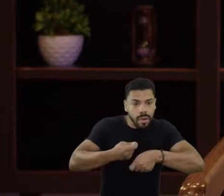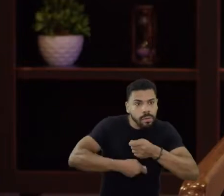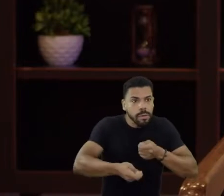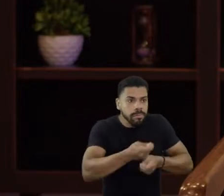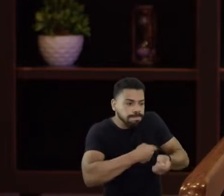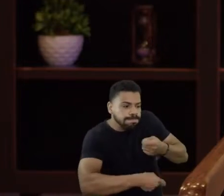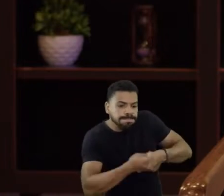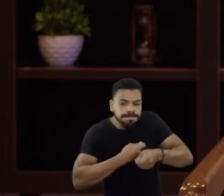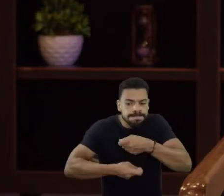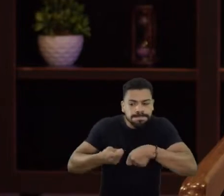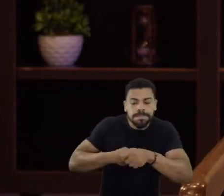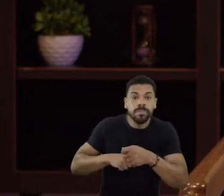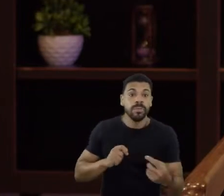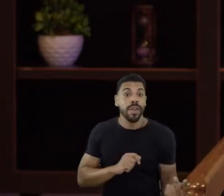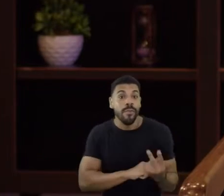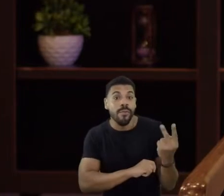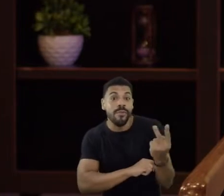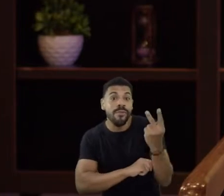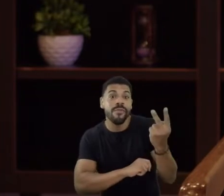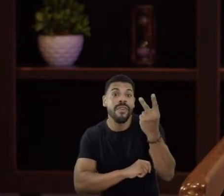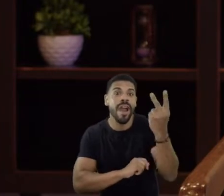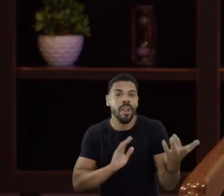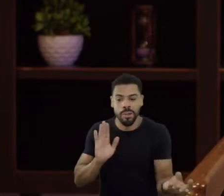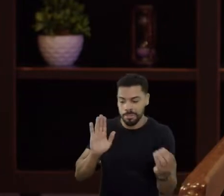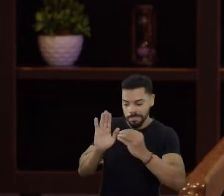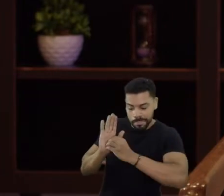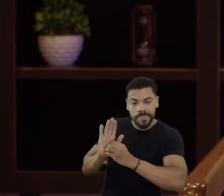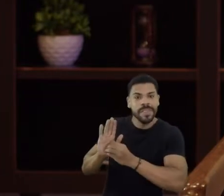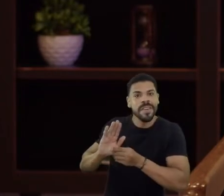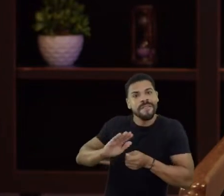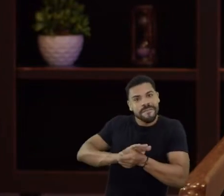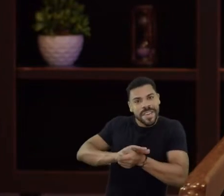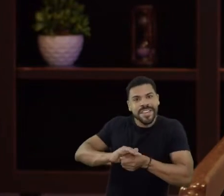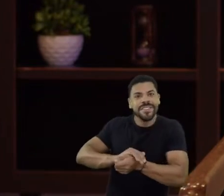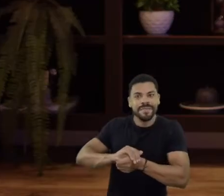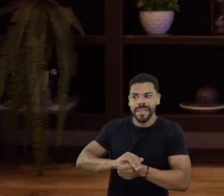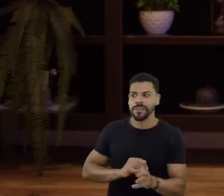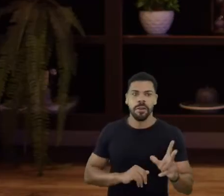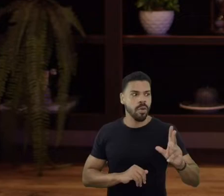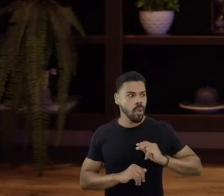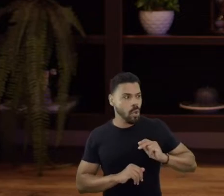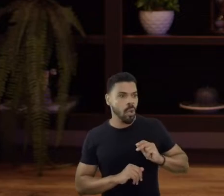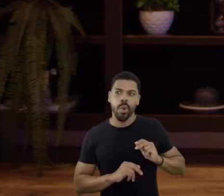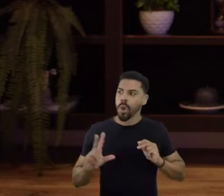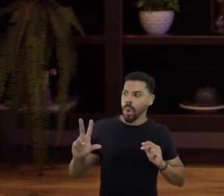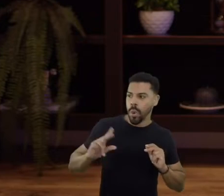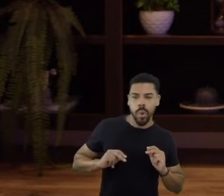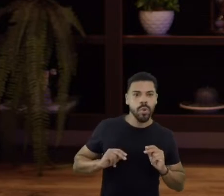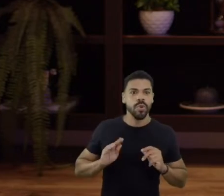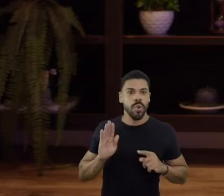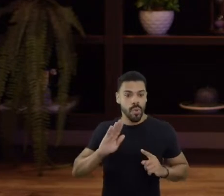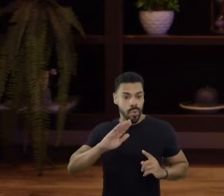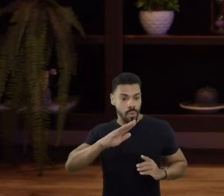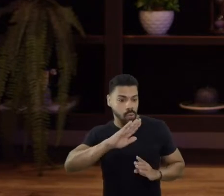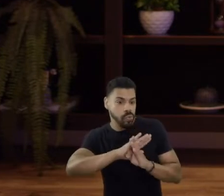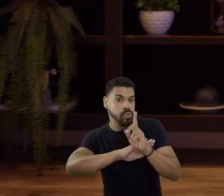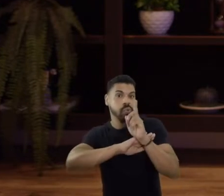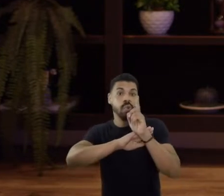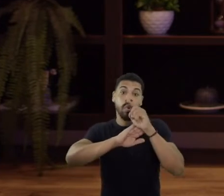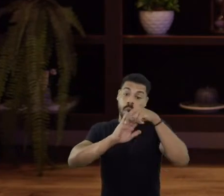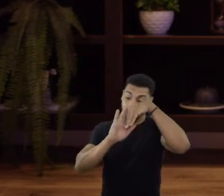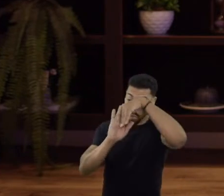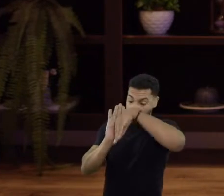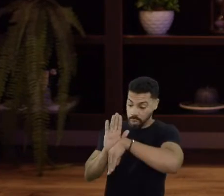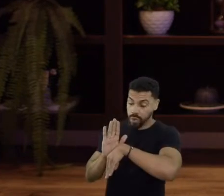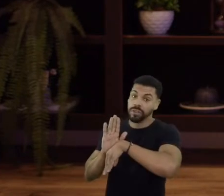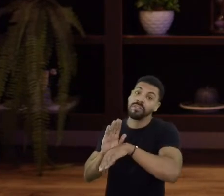feita Você tem o valor daquele daquele fundo sendo negociado e você Você pode falar nossa O mercado está caindo eu quero sair nesse preço agora então você